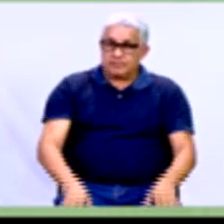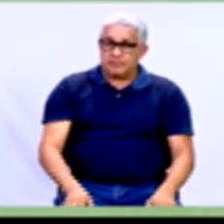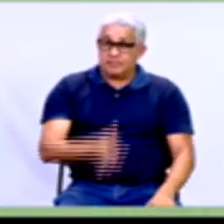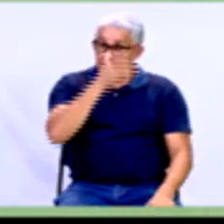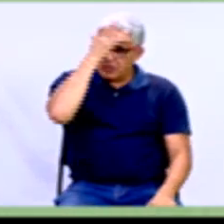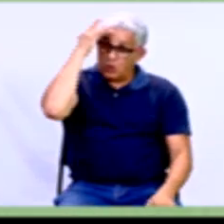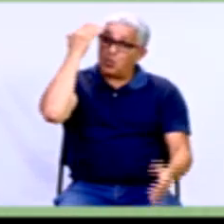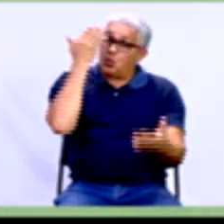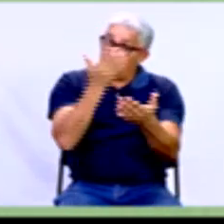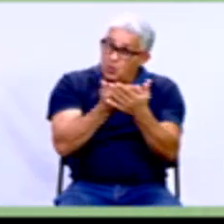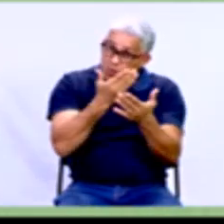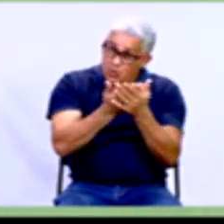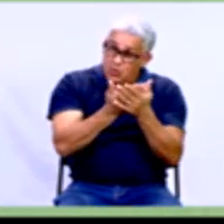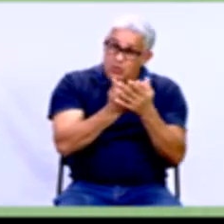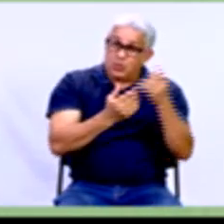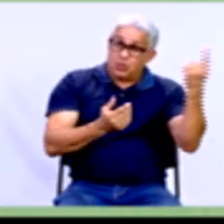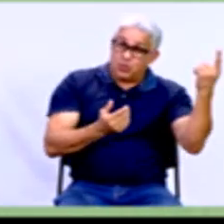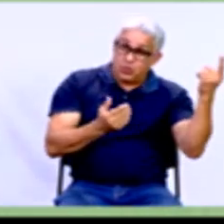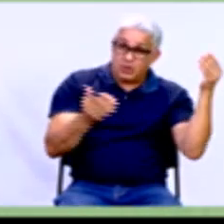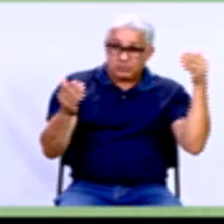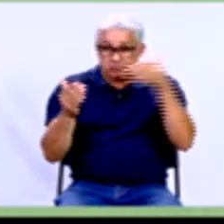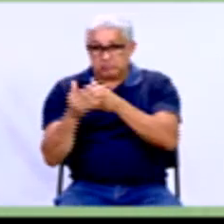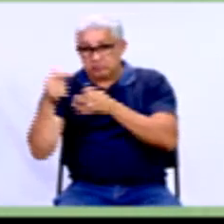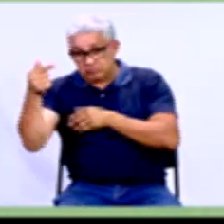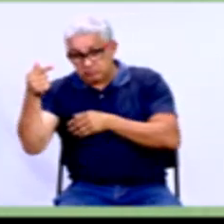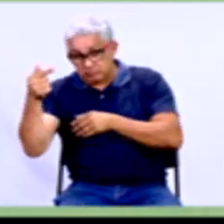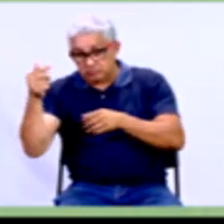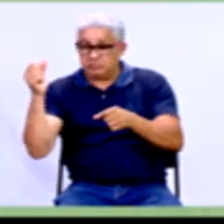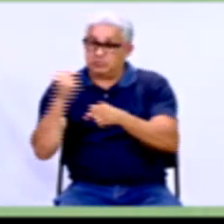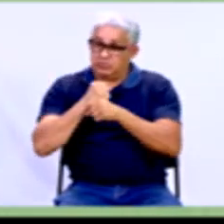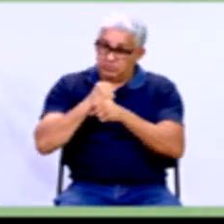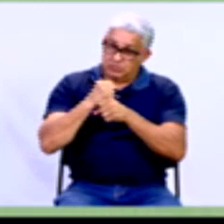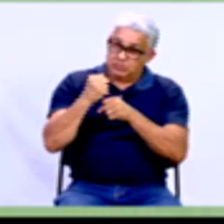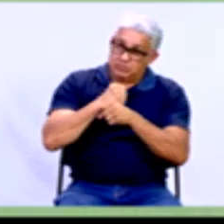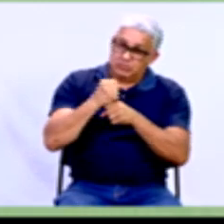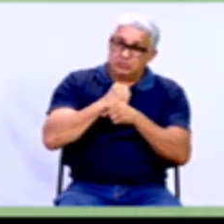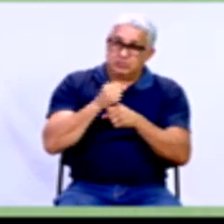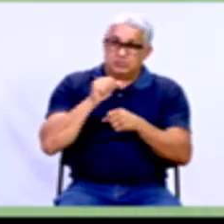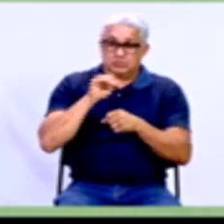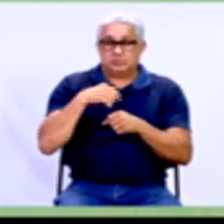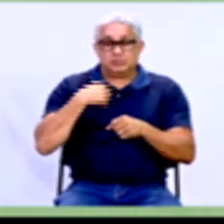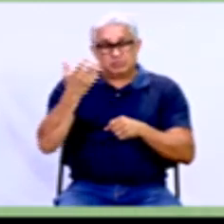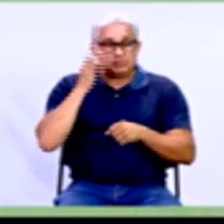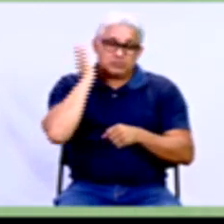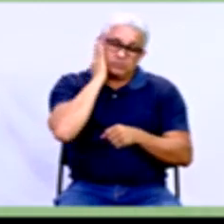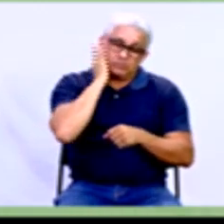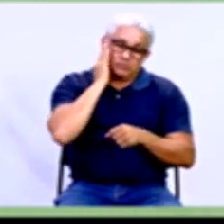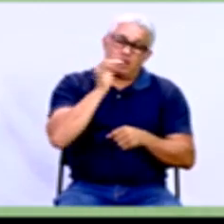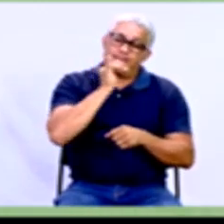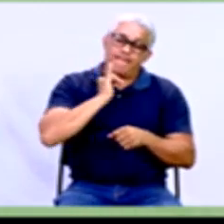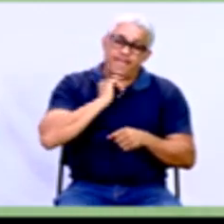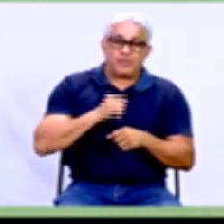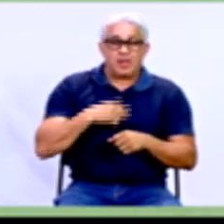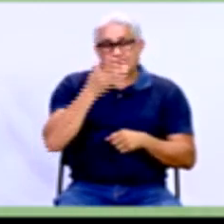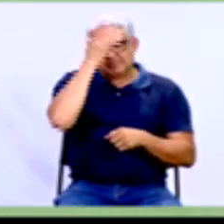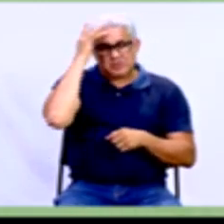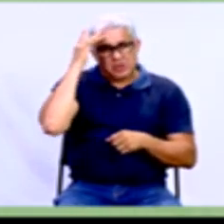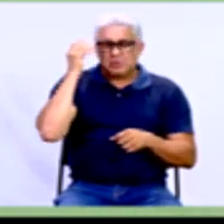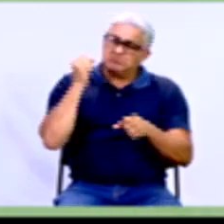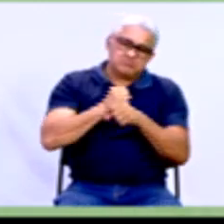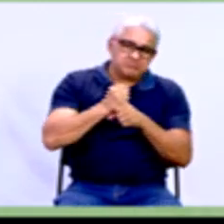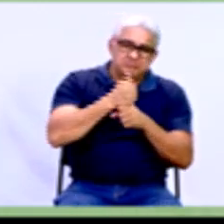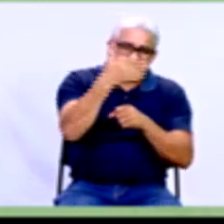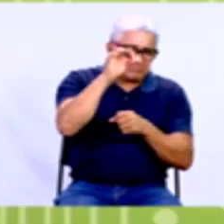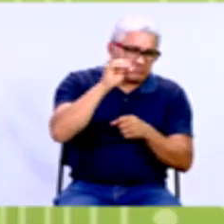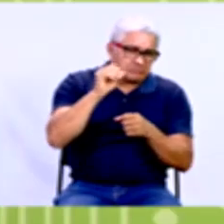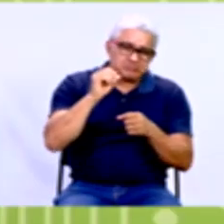que estudaram de 1 até 7 anos, tá? Então, se eu quiser saber, por exemplo, mas e uma pessoa que estudou 10